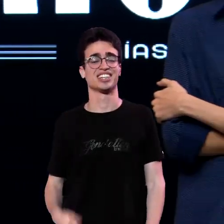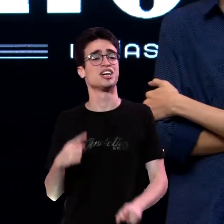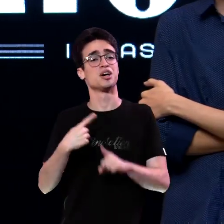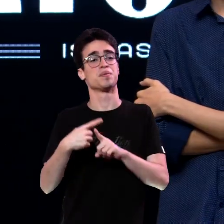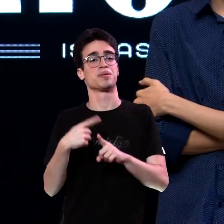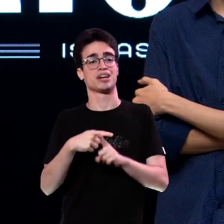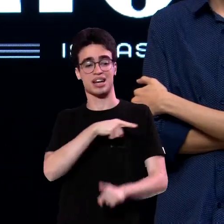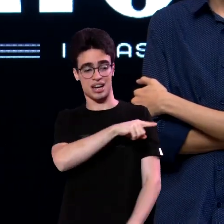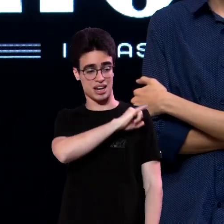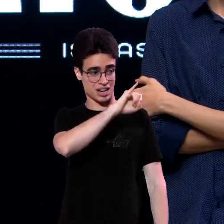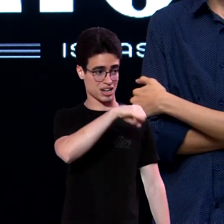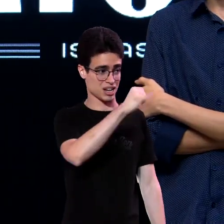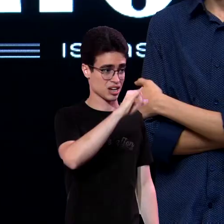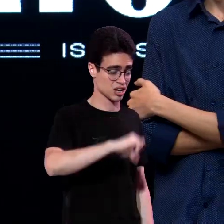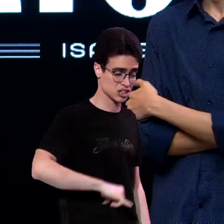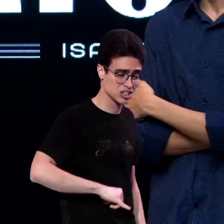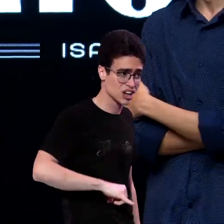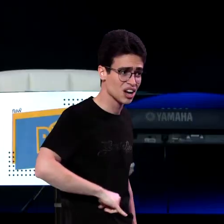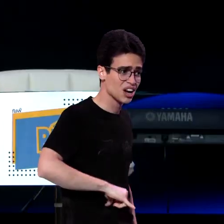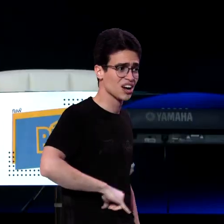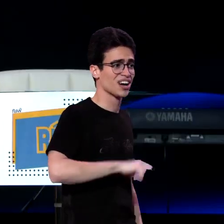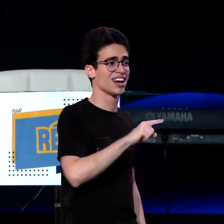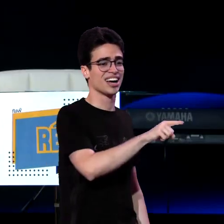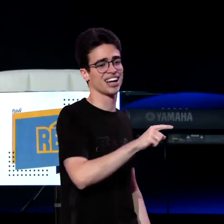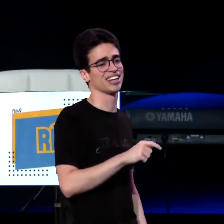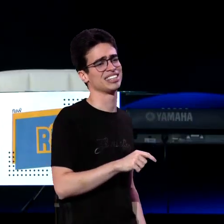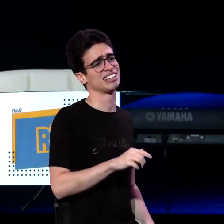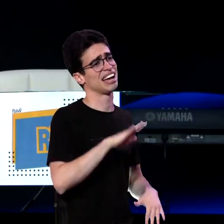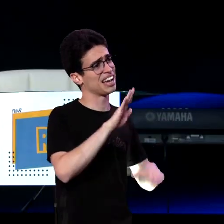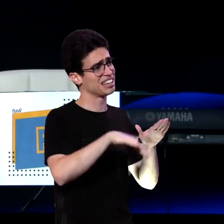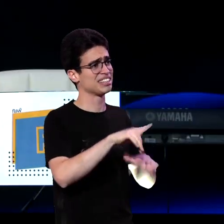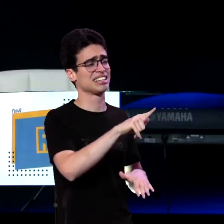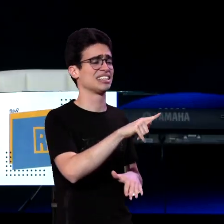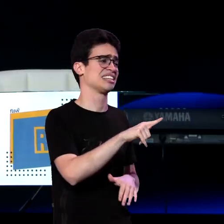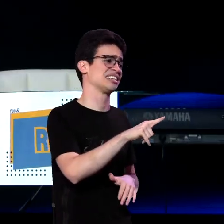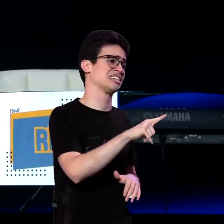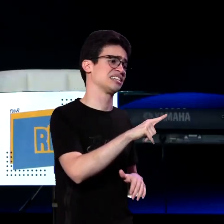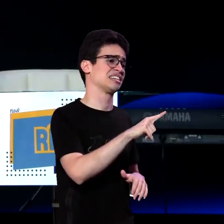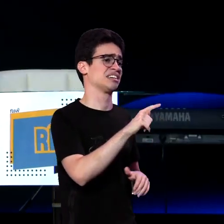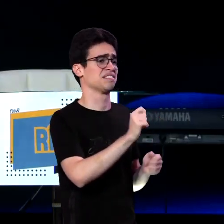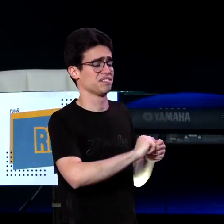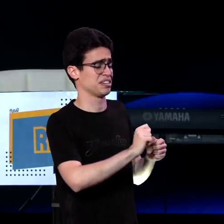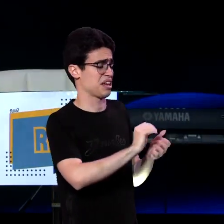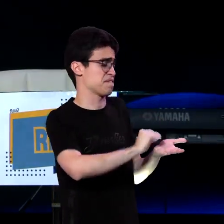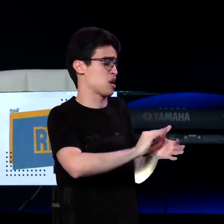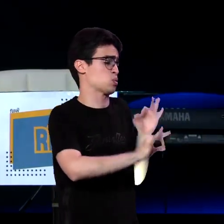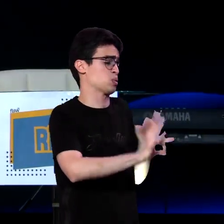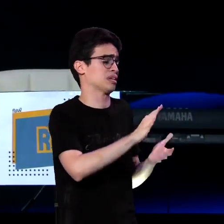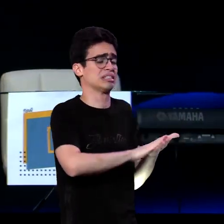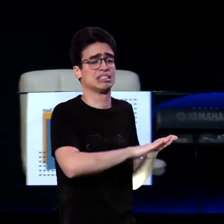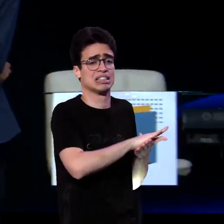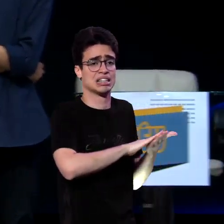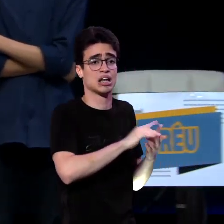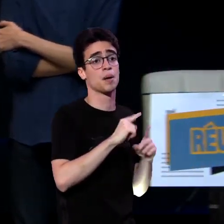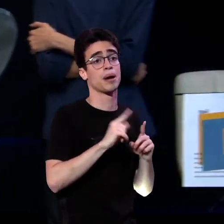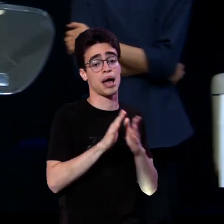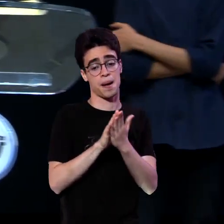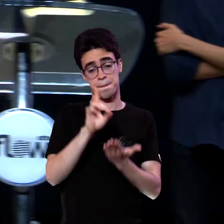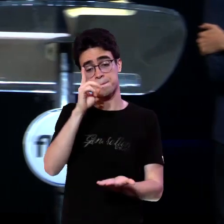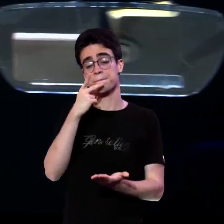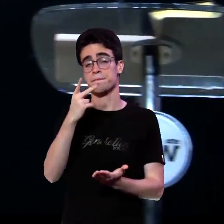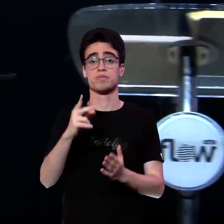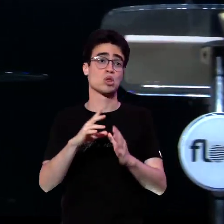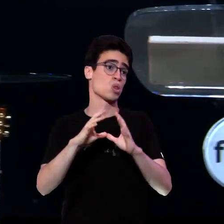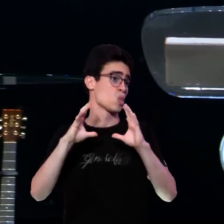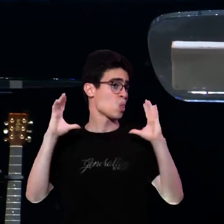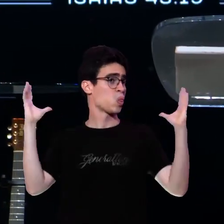Porque Jó, por mais que ele não houvesse cometido injustiça ali, a Bíblia diz que todos